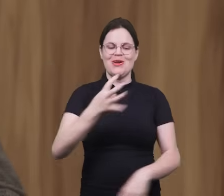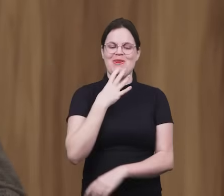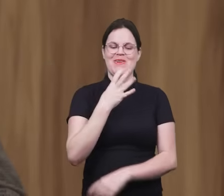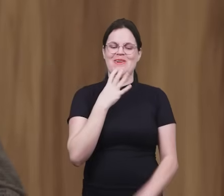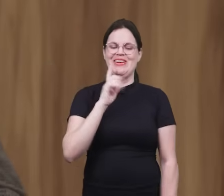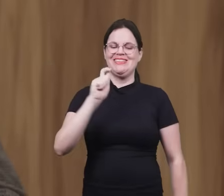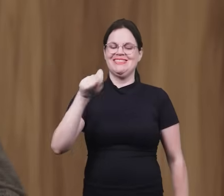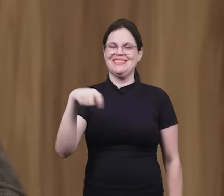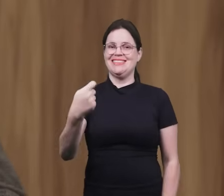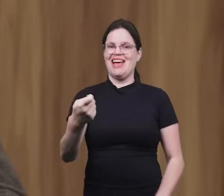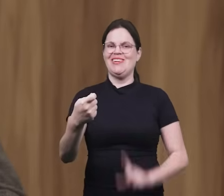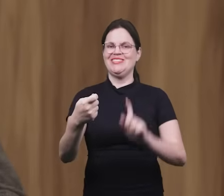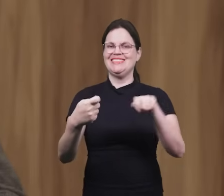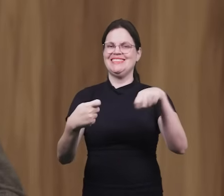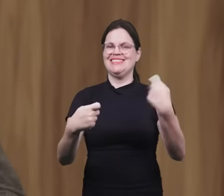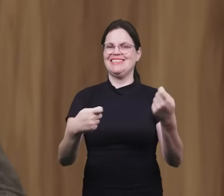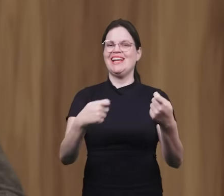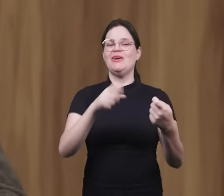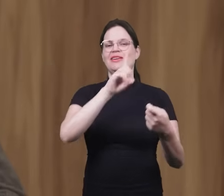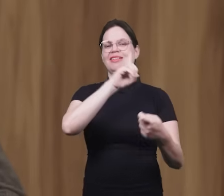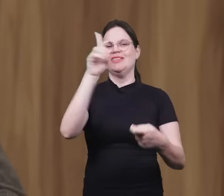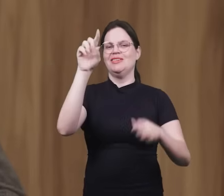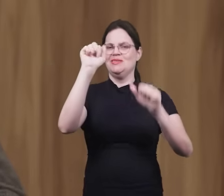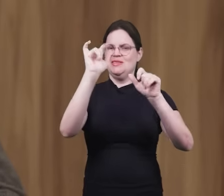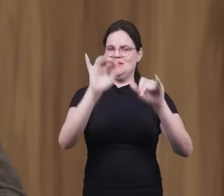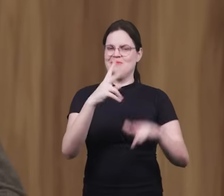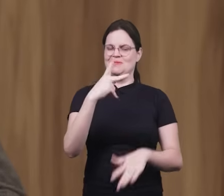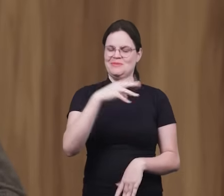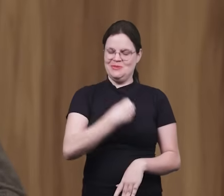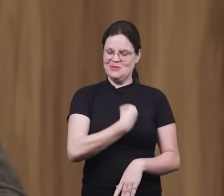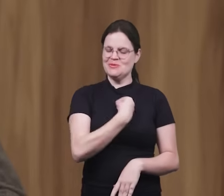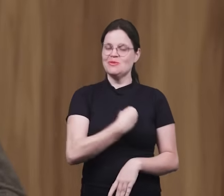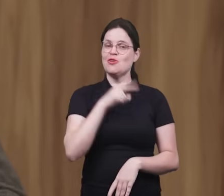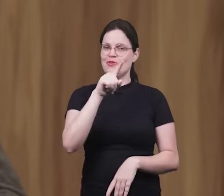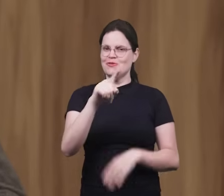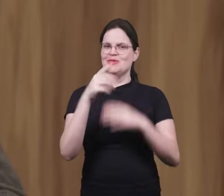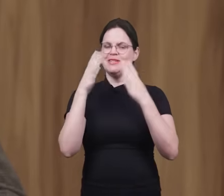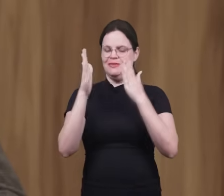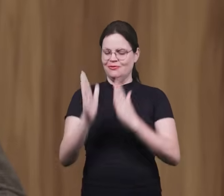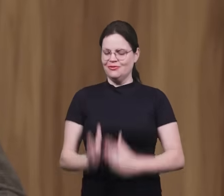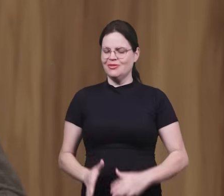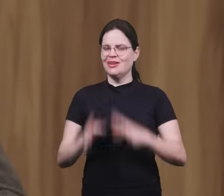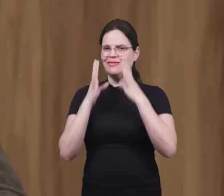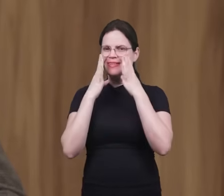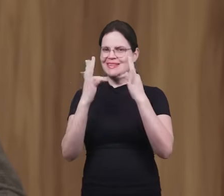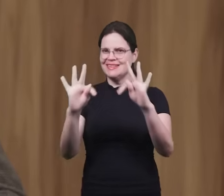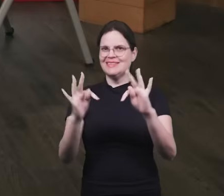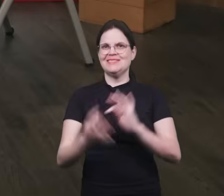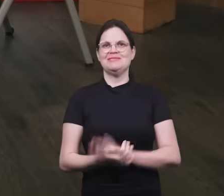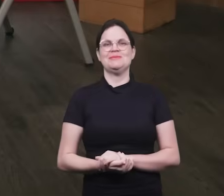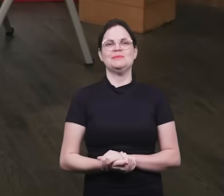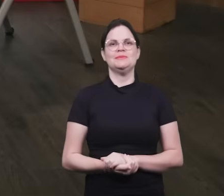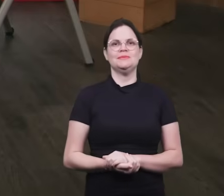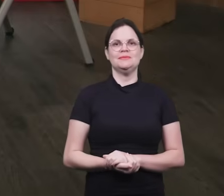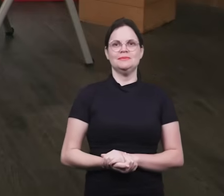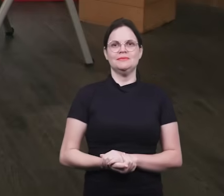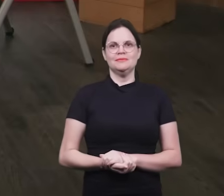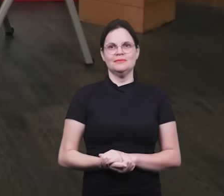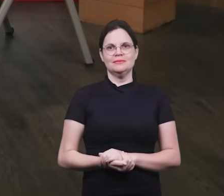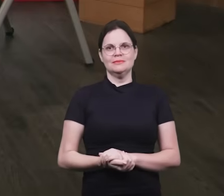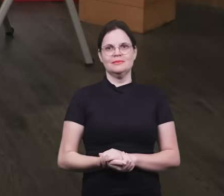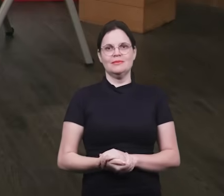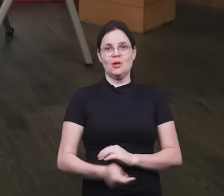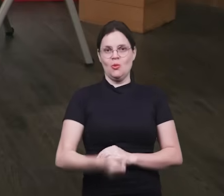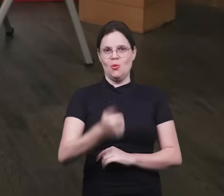conhece e o Senhor está derramando bênção sobre a sua vida. Glória você a está Deus. sendo uma fiel testemunha. Glória a Jesus. Nós já